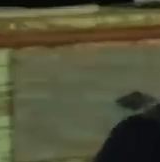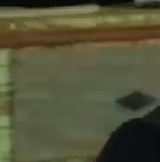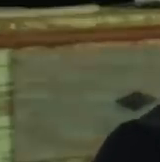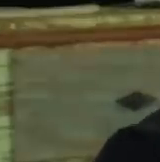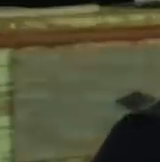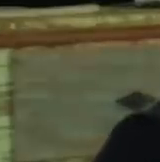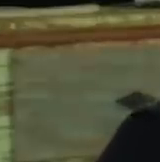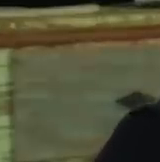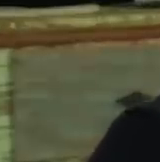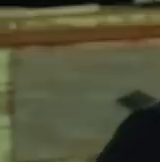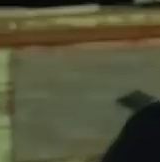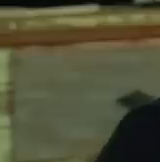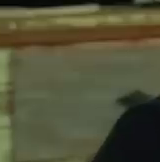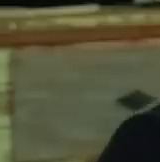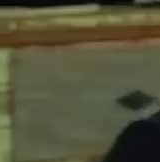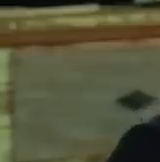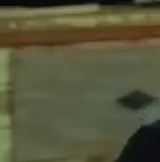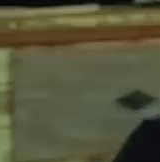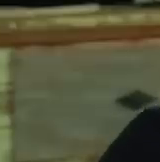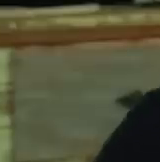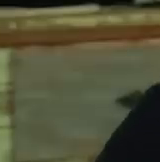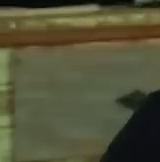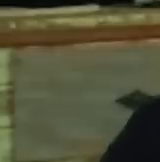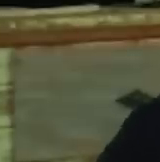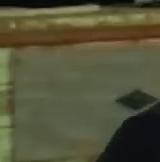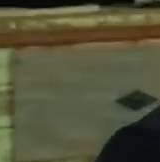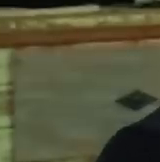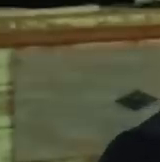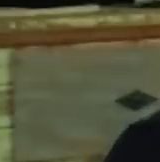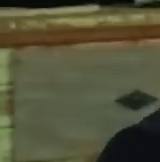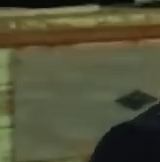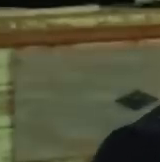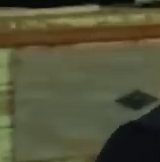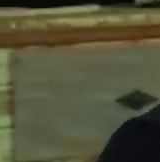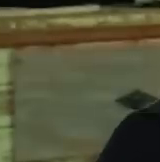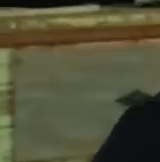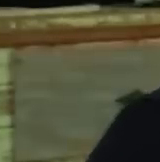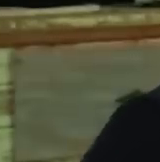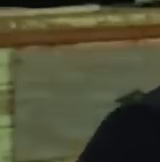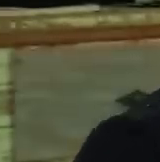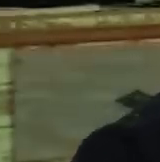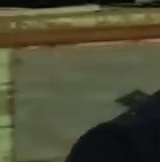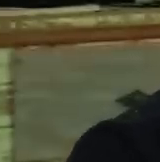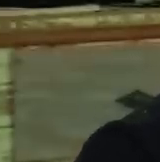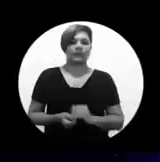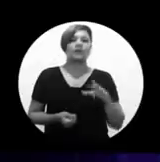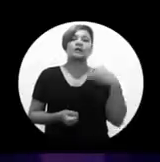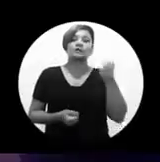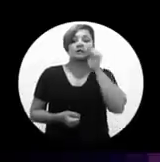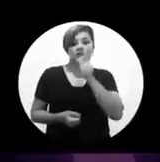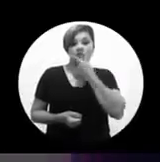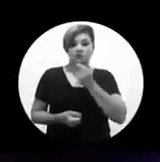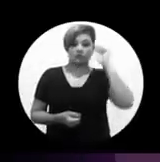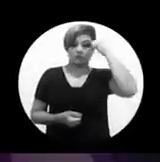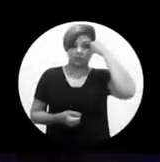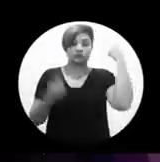Duval 51, né? Já que ele não tem tempo de televisão, eu aproveito cada vídeo para falar o número dele. Então, vamos começar? Vamos lá. Quando